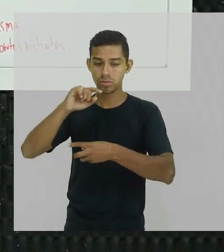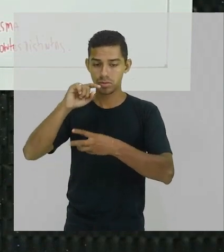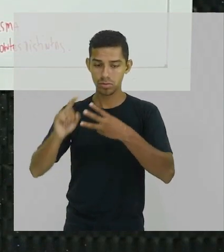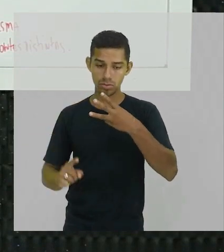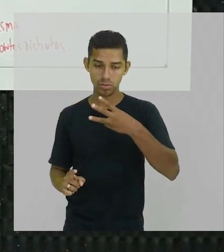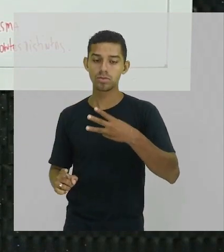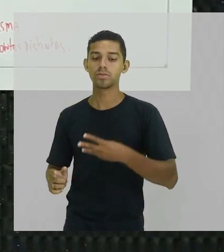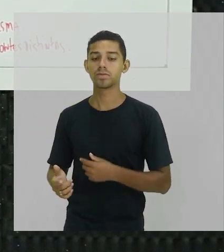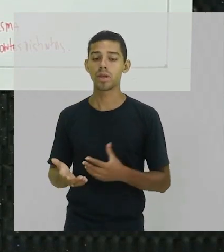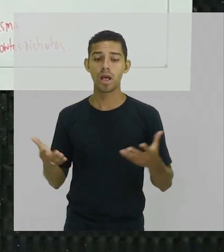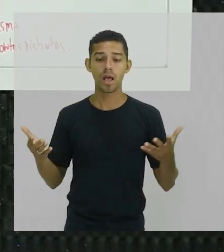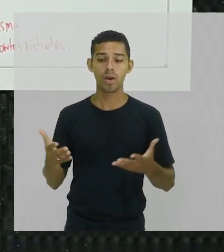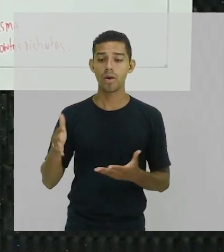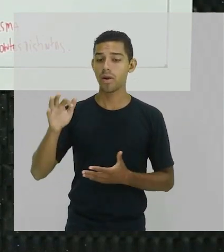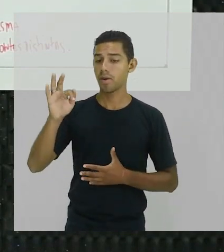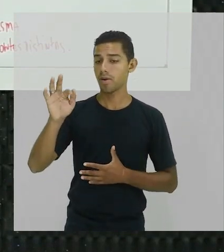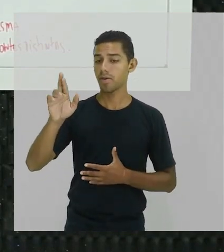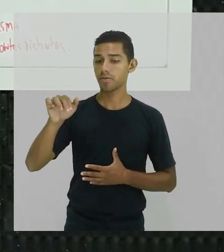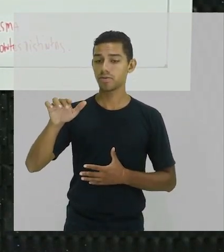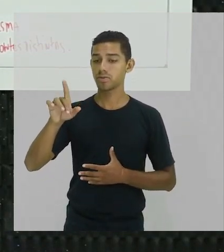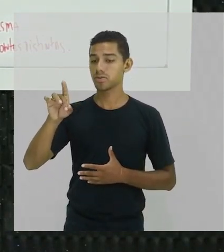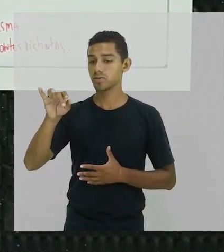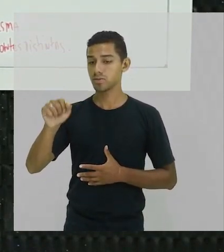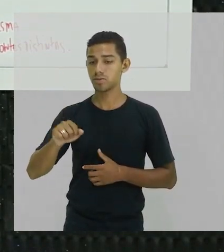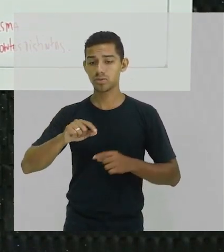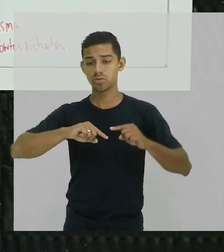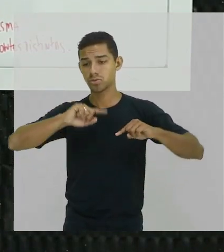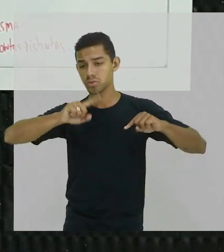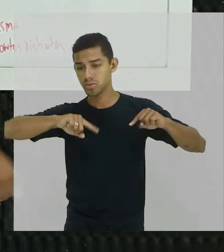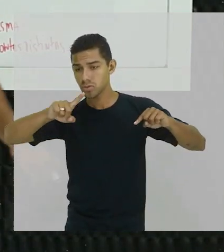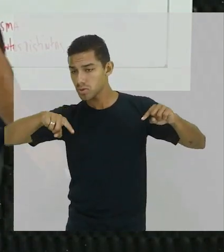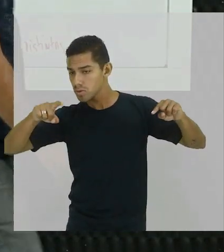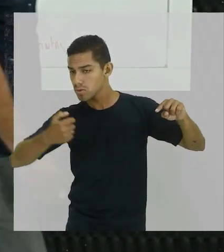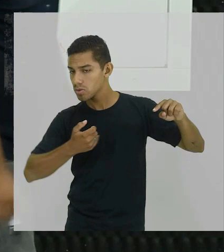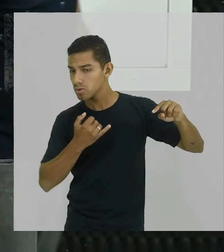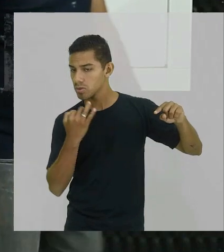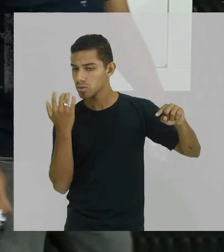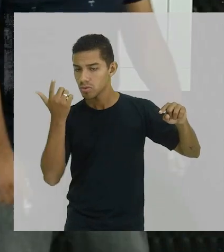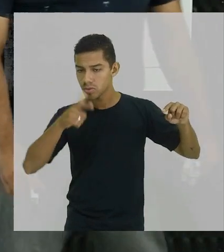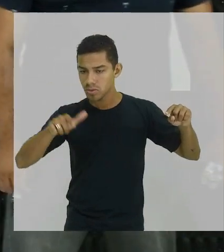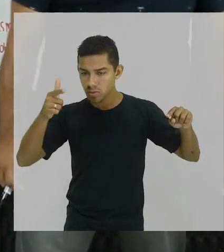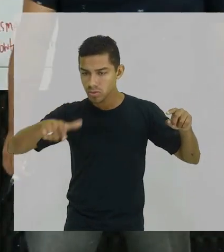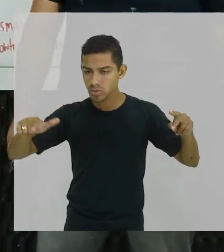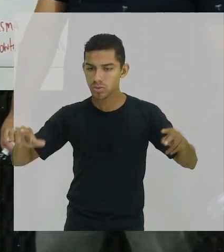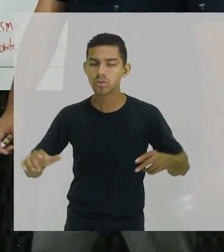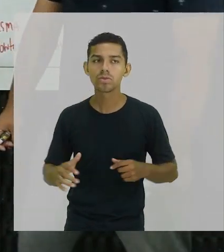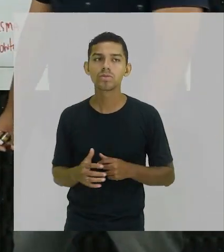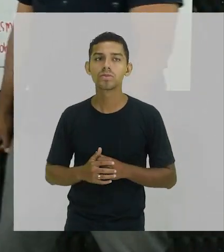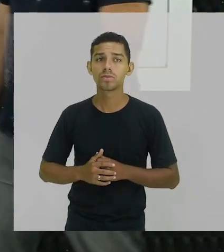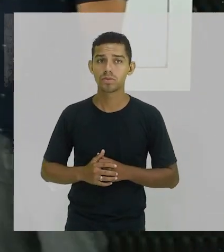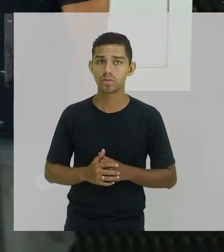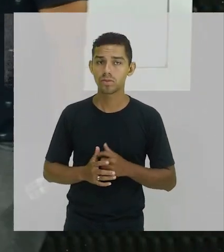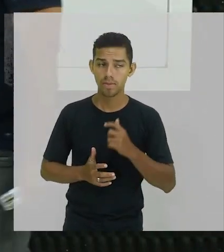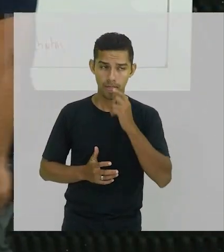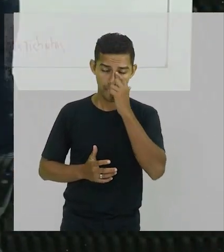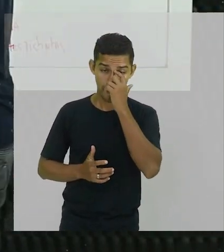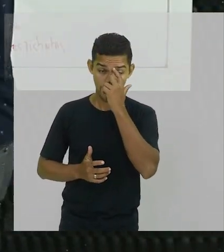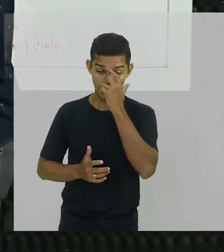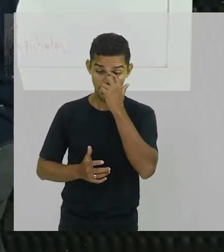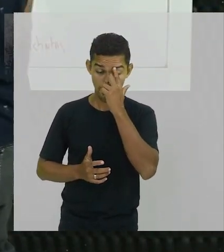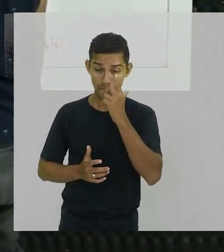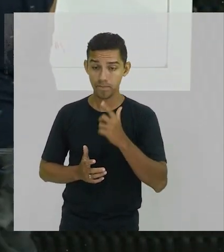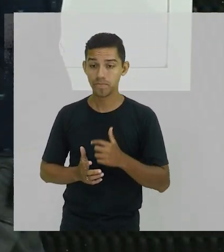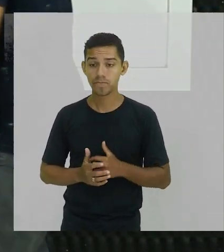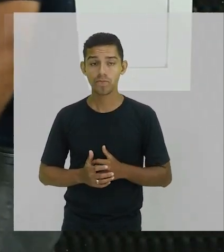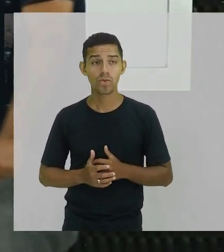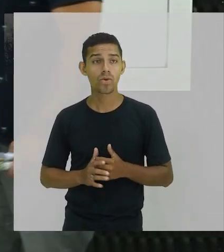a frequência. A frequência vai ser a quantidade de repetições que nós vamos ter aí nessas ondas. Percebam o seguinte,